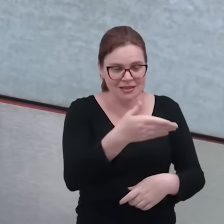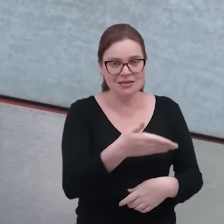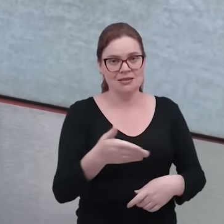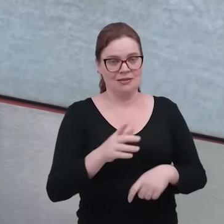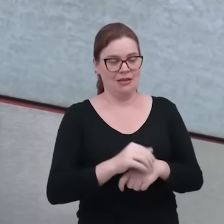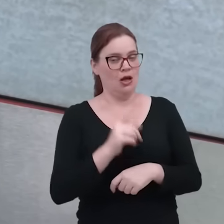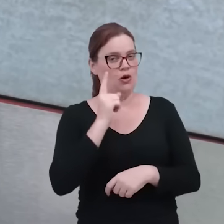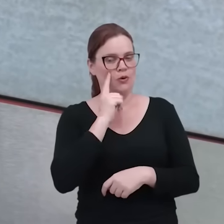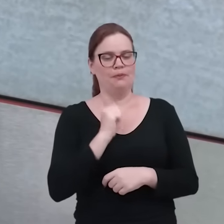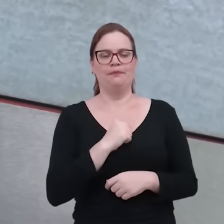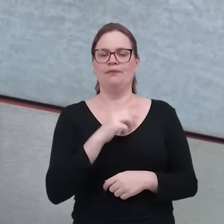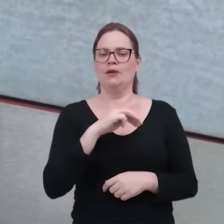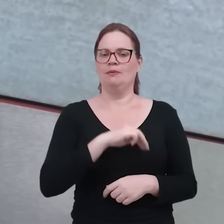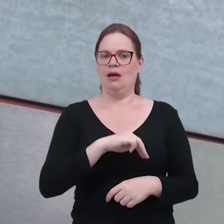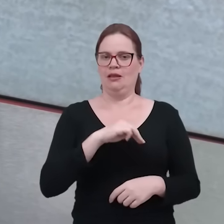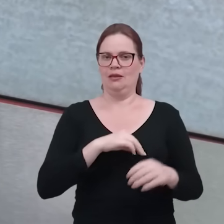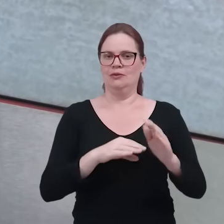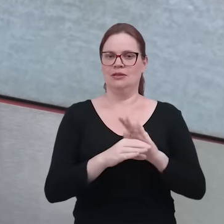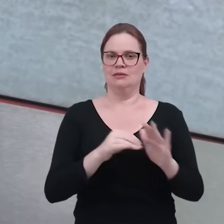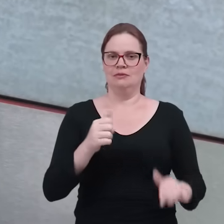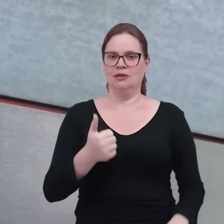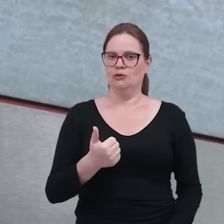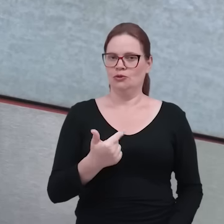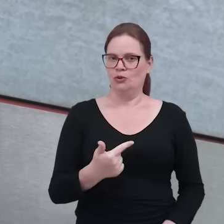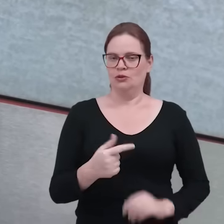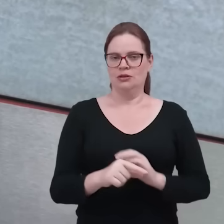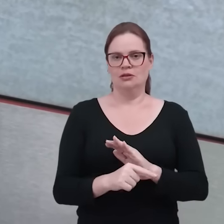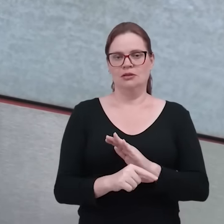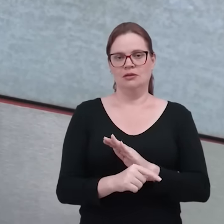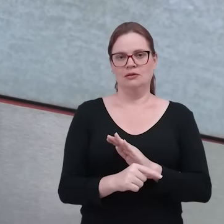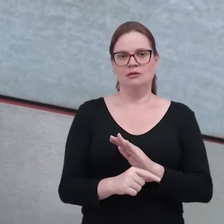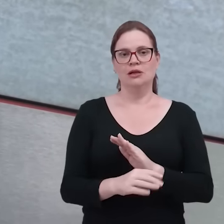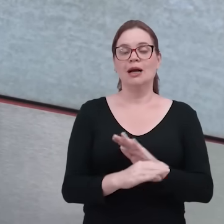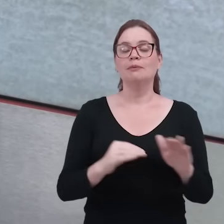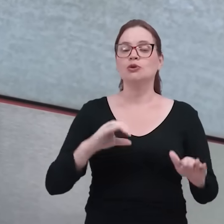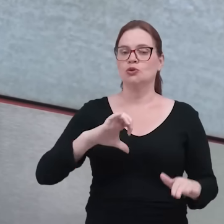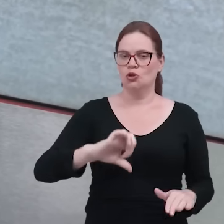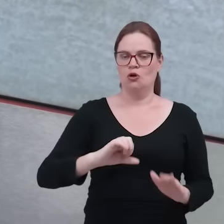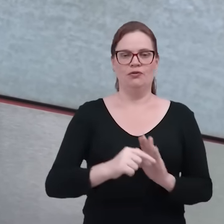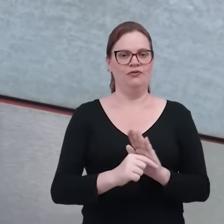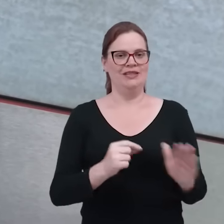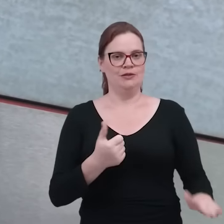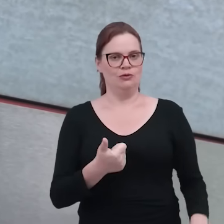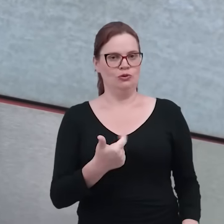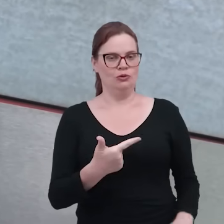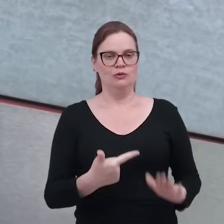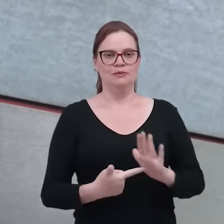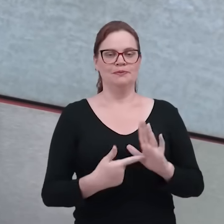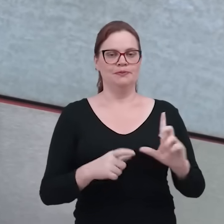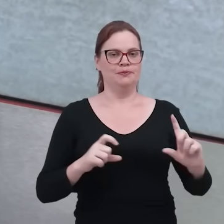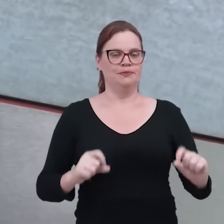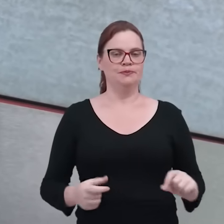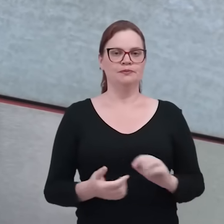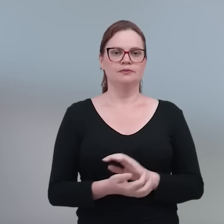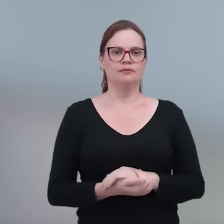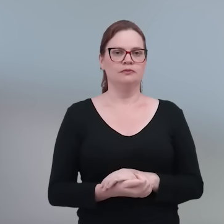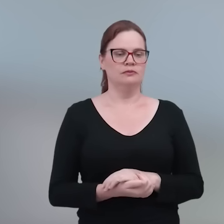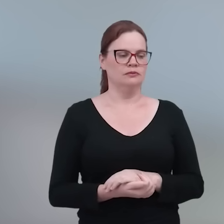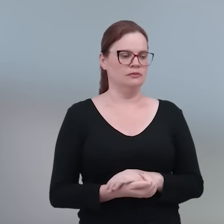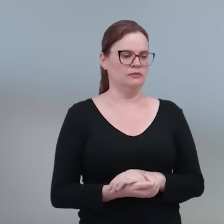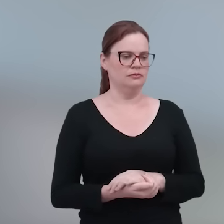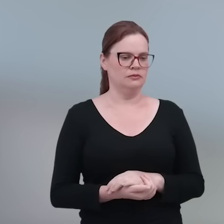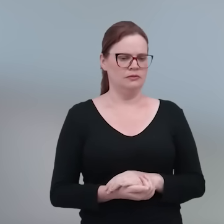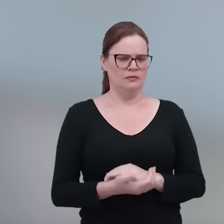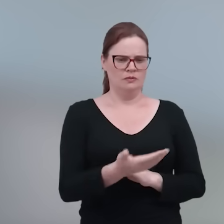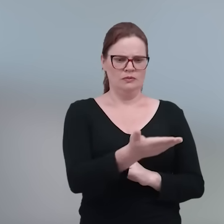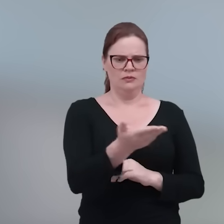disse. Ele disse no Evangelho de Mateus, no capítulo 9, versículo 12, ele disse o seguinte,